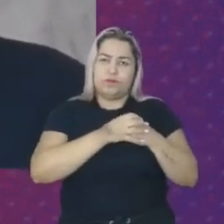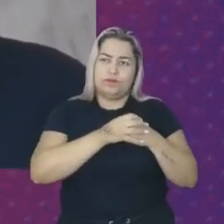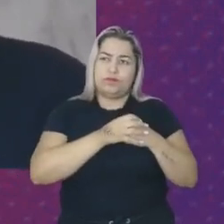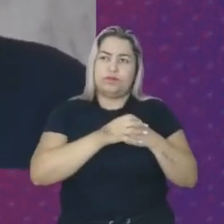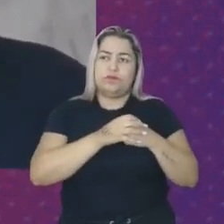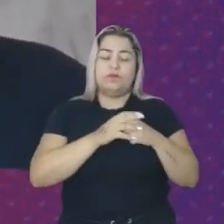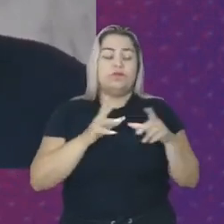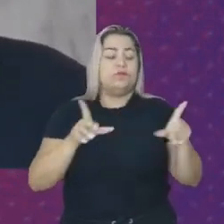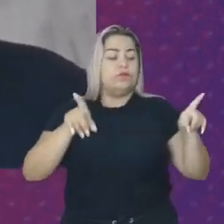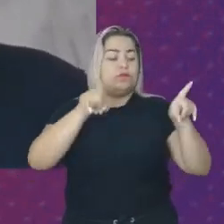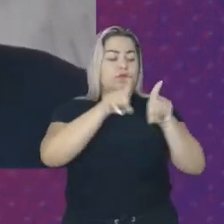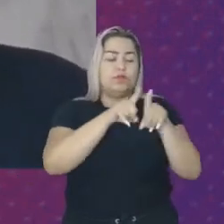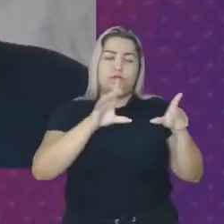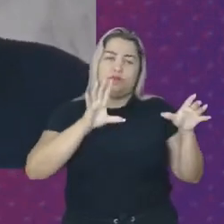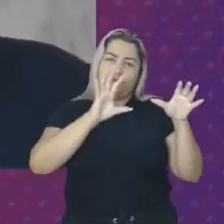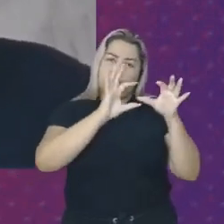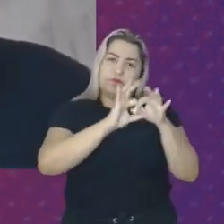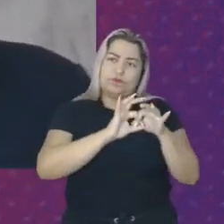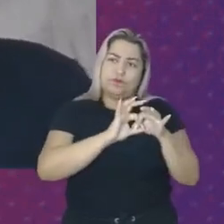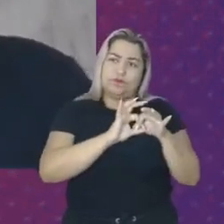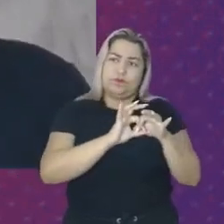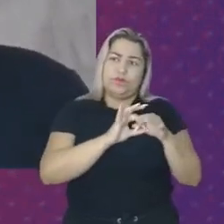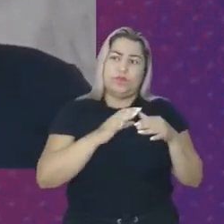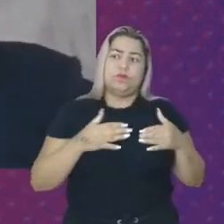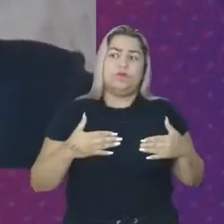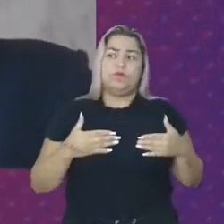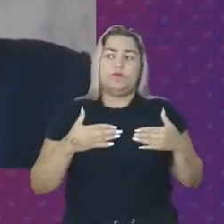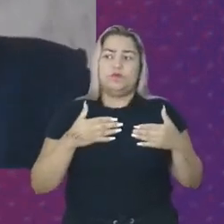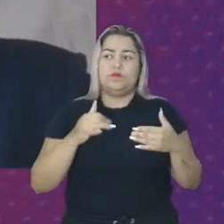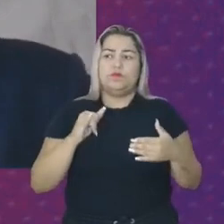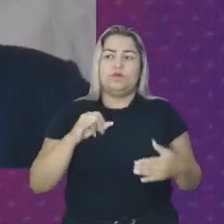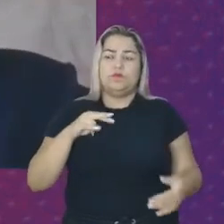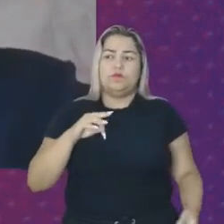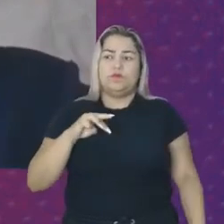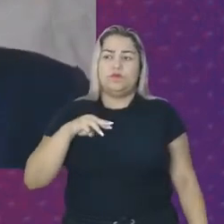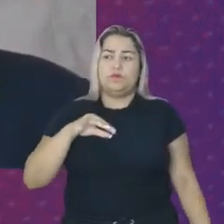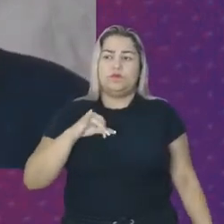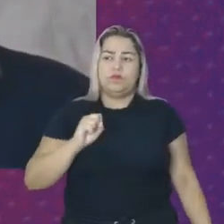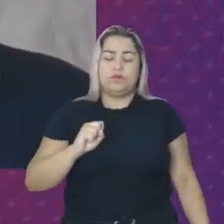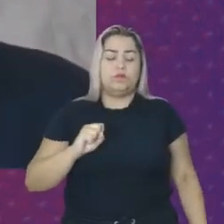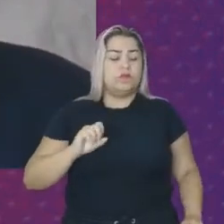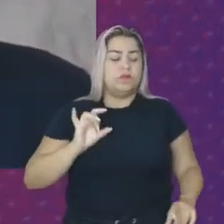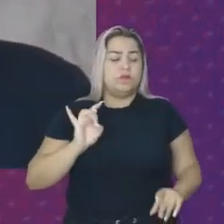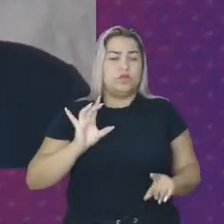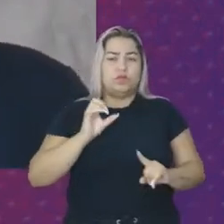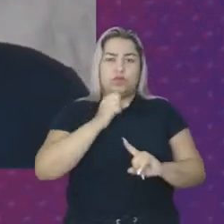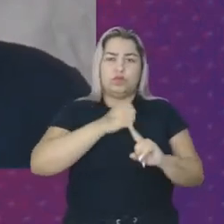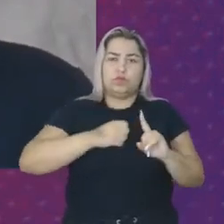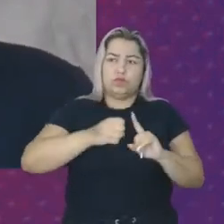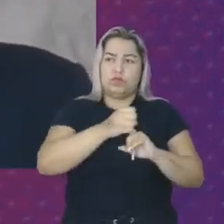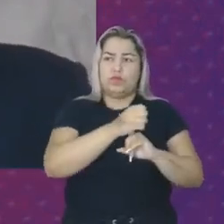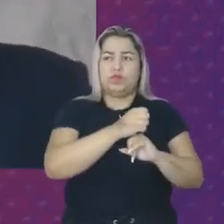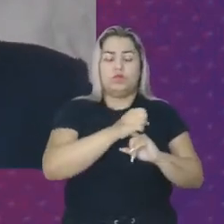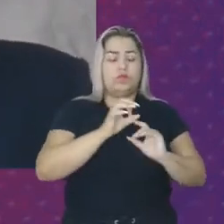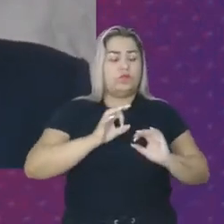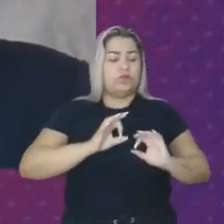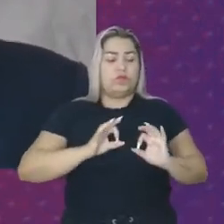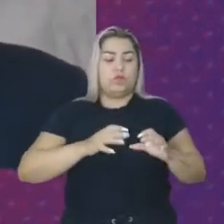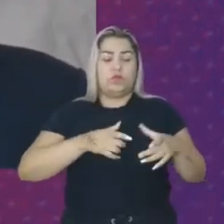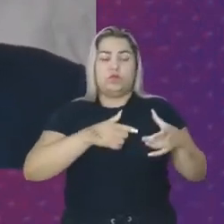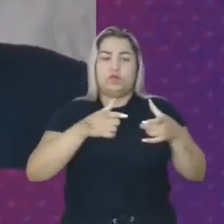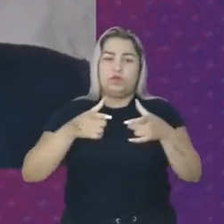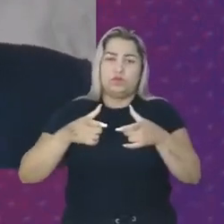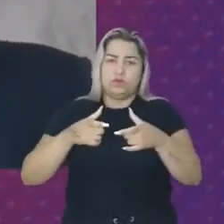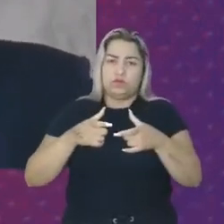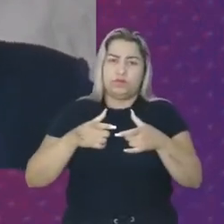somente parcerias interministeriais, e não parcerias com a sociedade civil e com os organismos